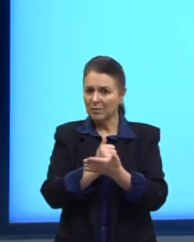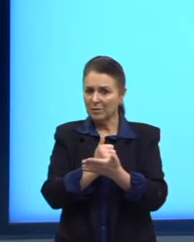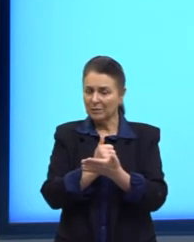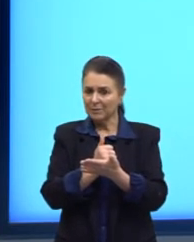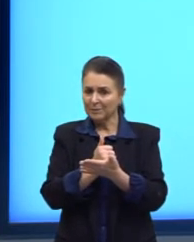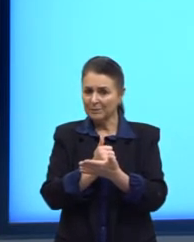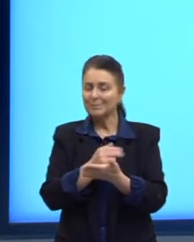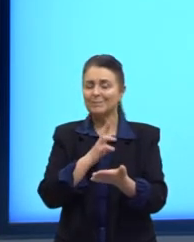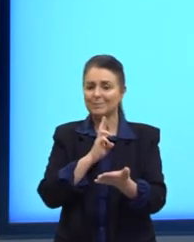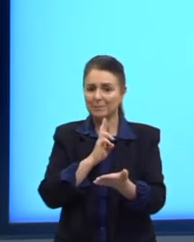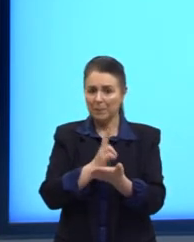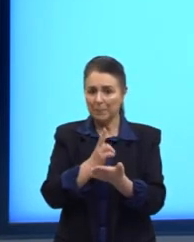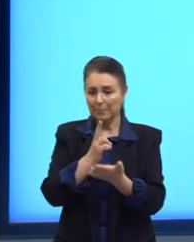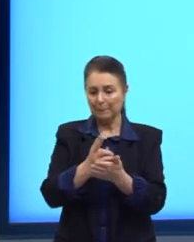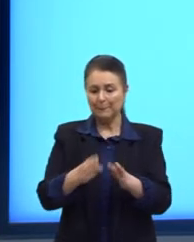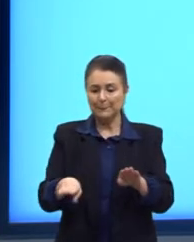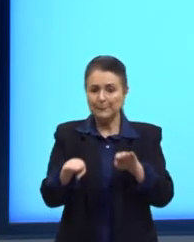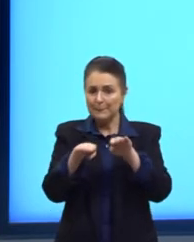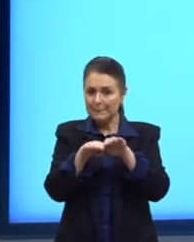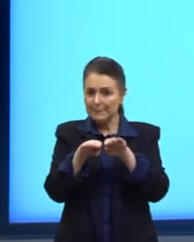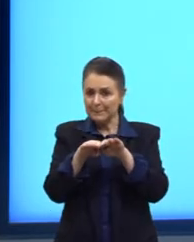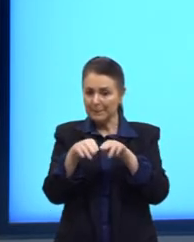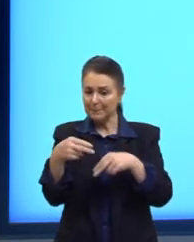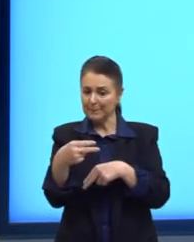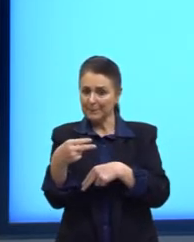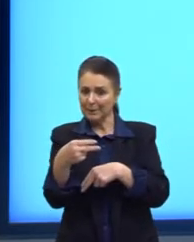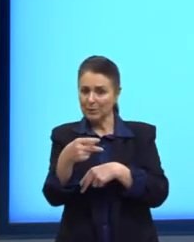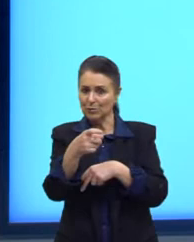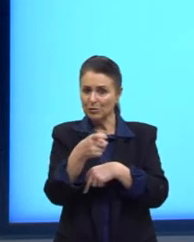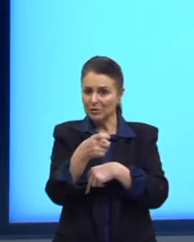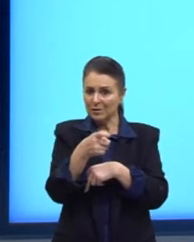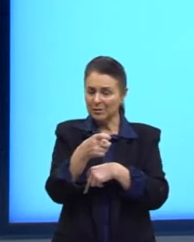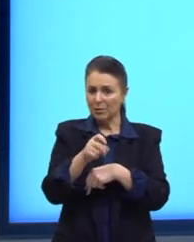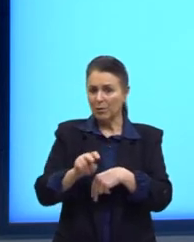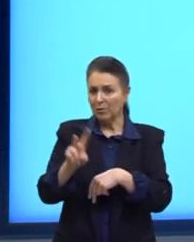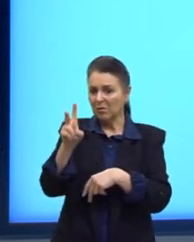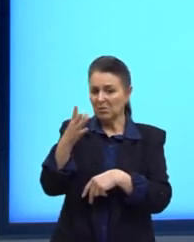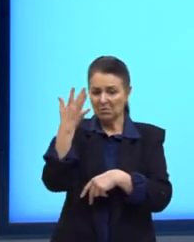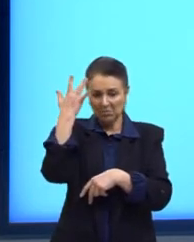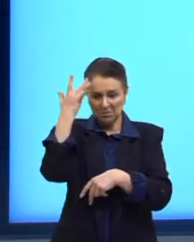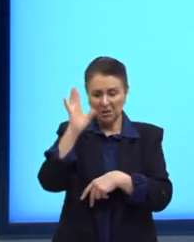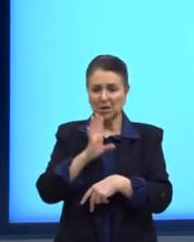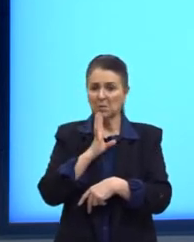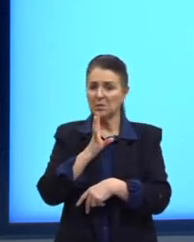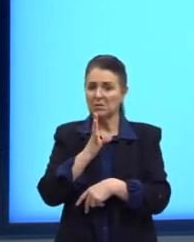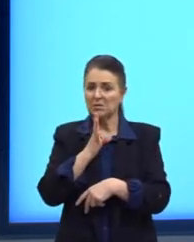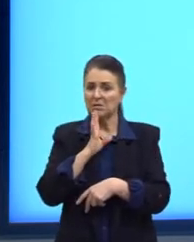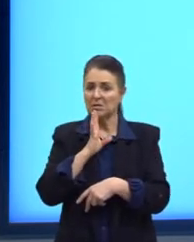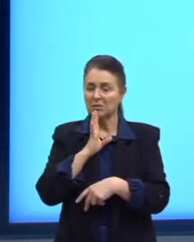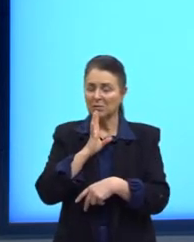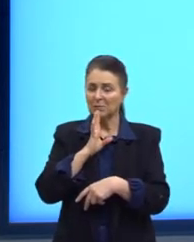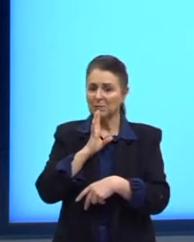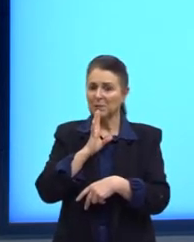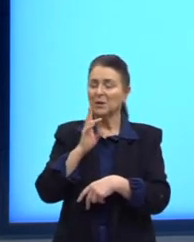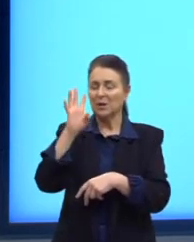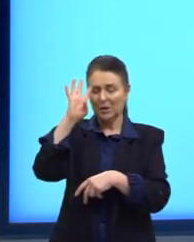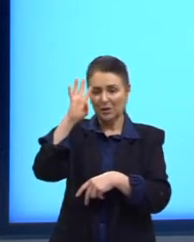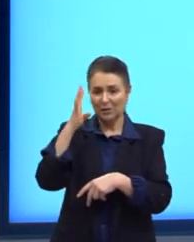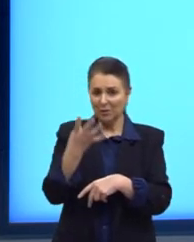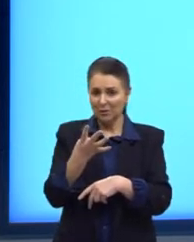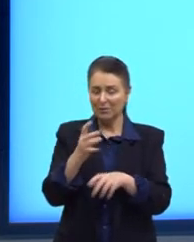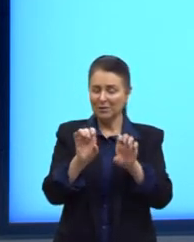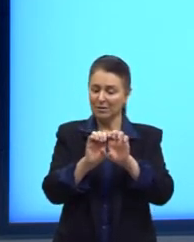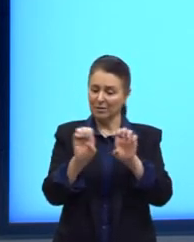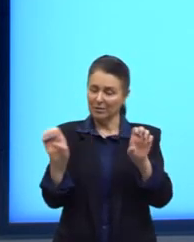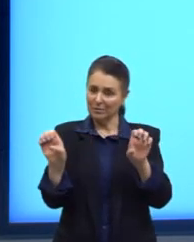sempre igual por exemplo o x ou é um valor desconhecido buscando resolver essa pequena